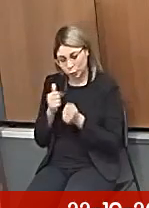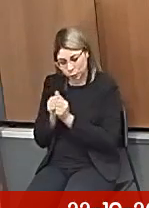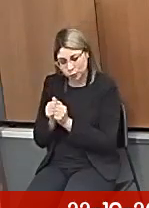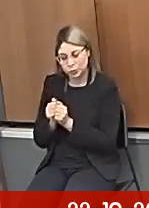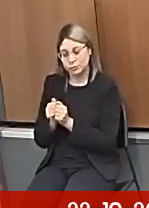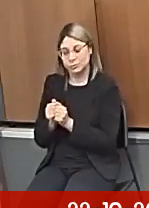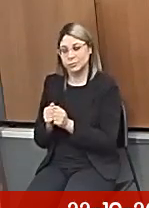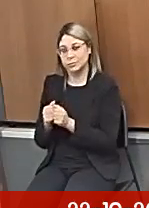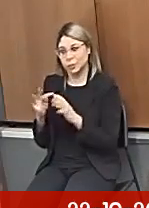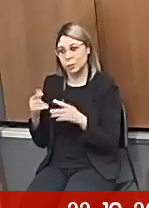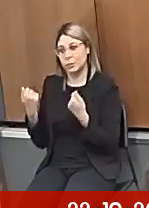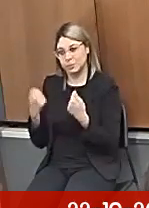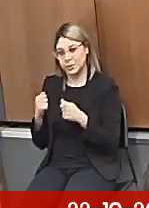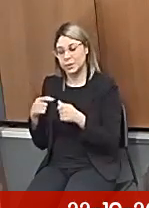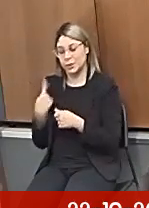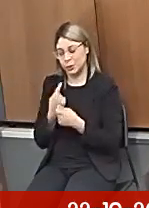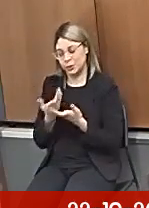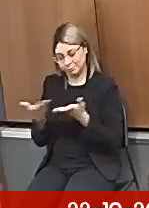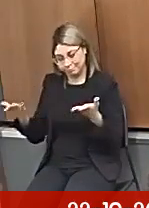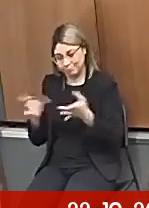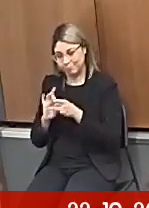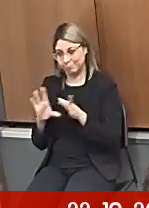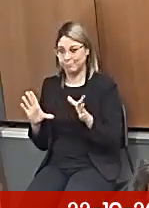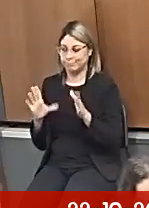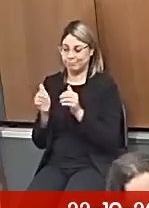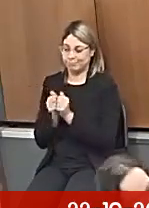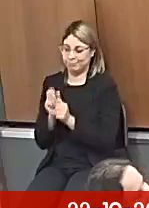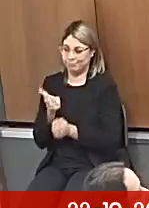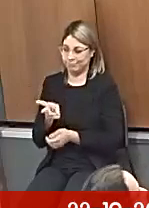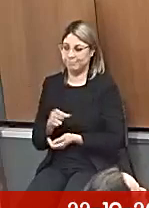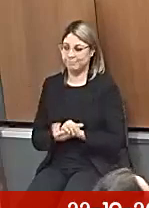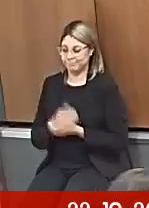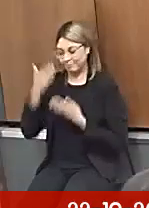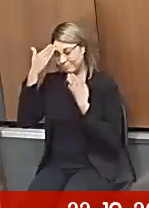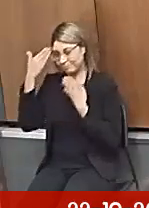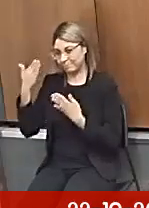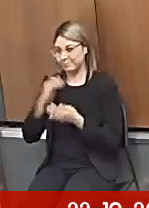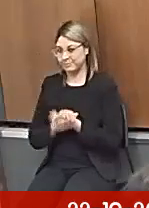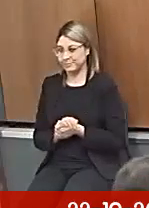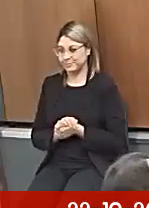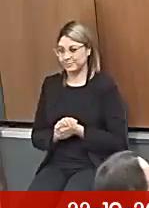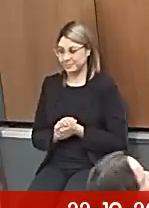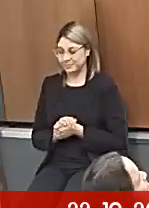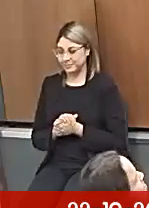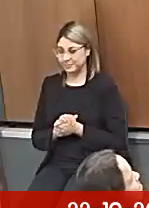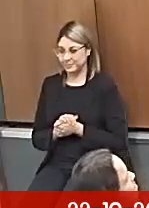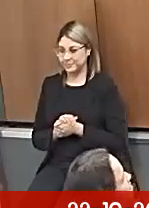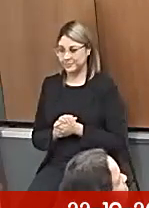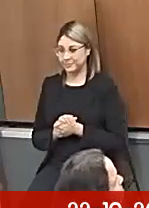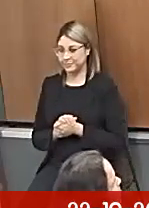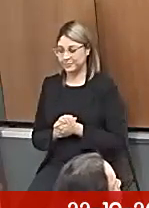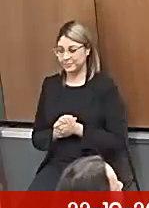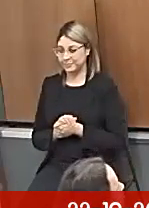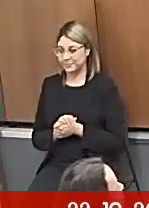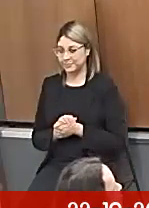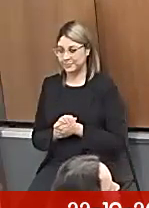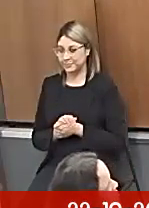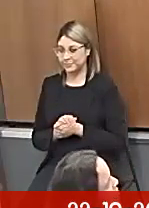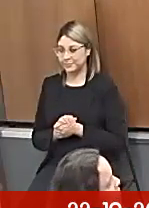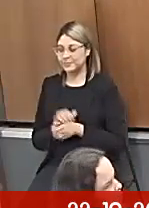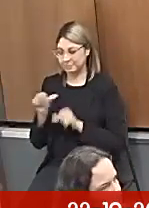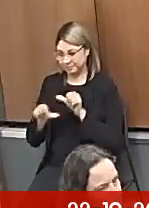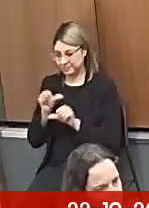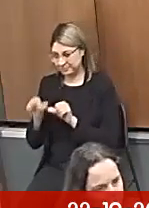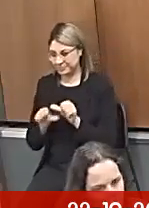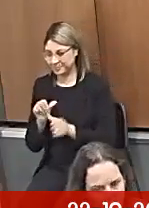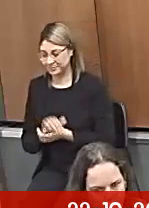juntos, todo mundo que precisar, nós estamos aí, né? Sempre juntos. Obrigada. Muito obrigado. É, vou passar, então, antes de